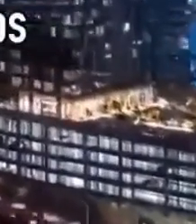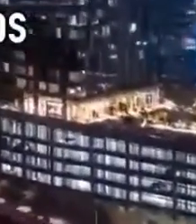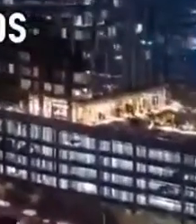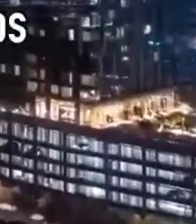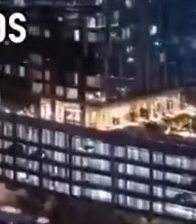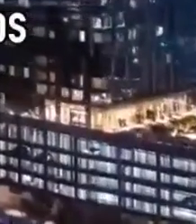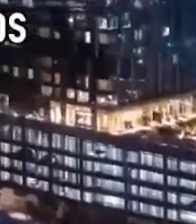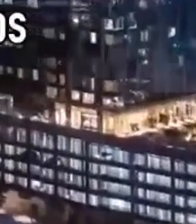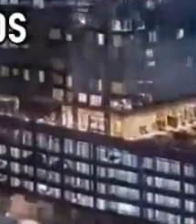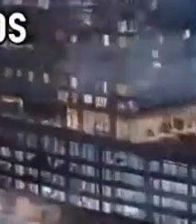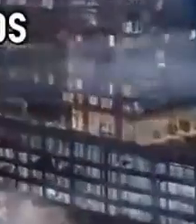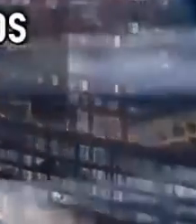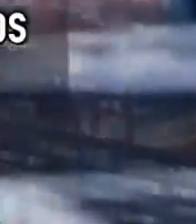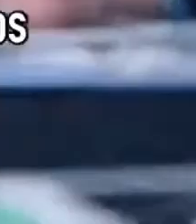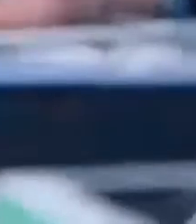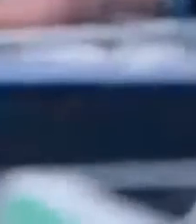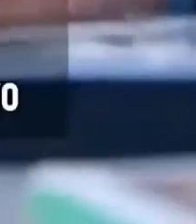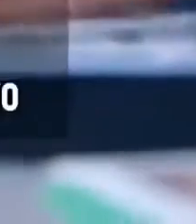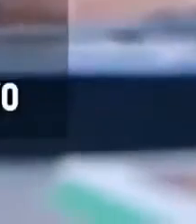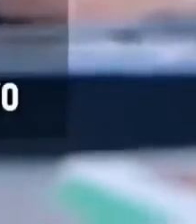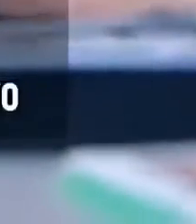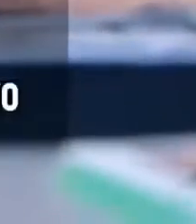E aí